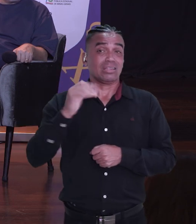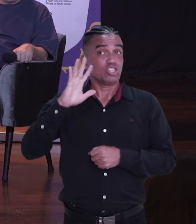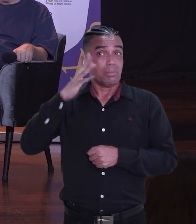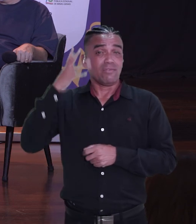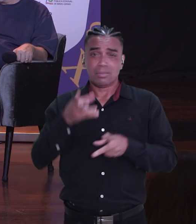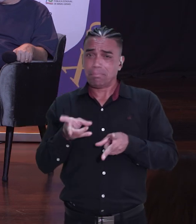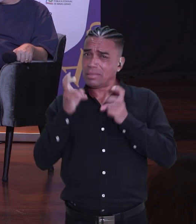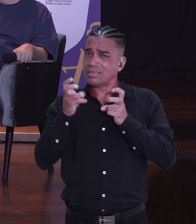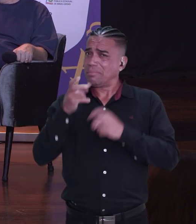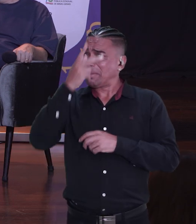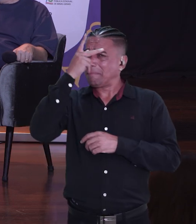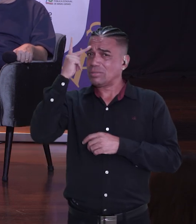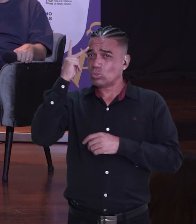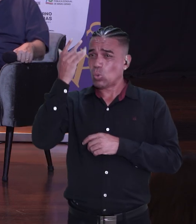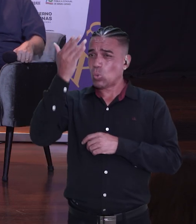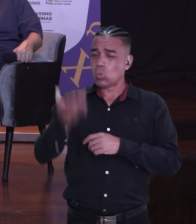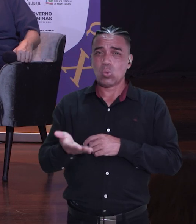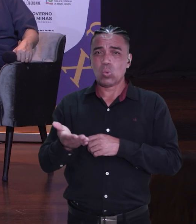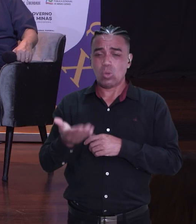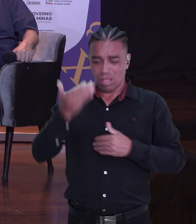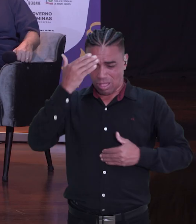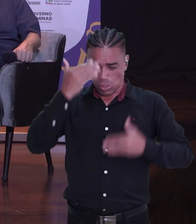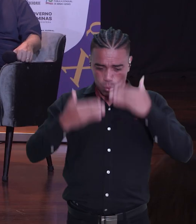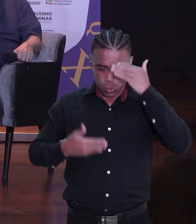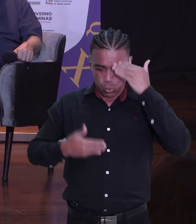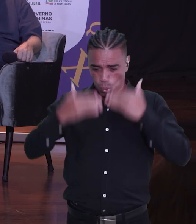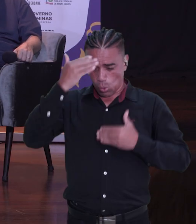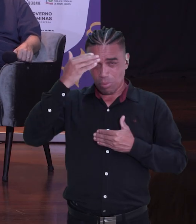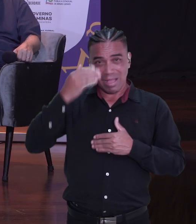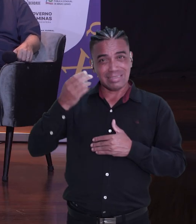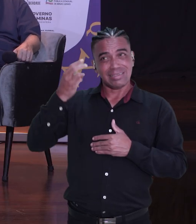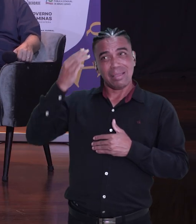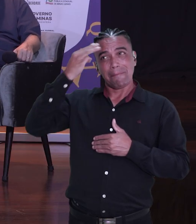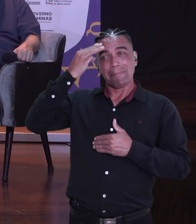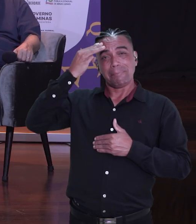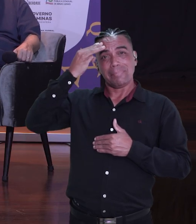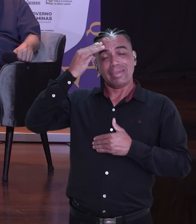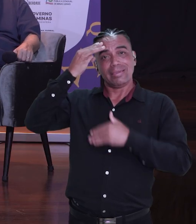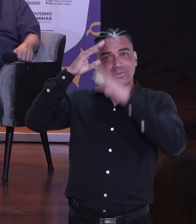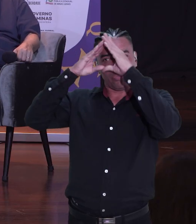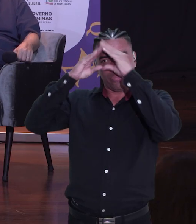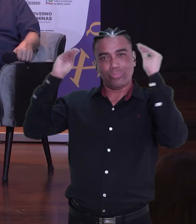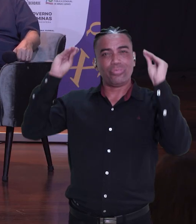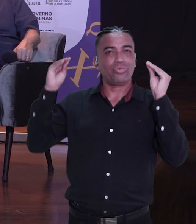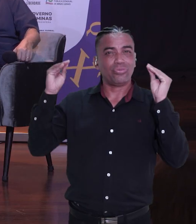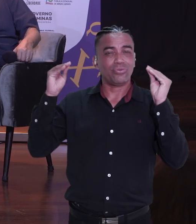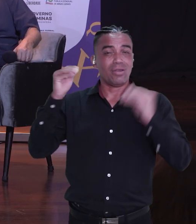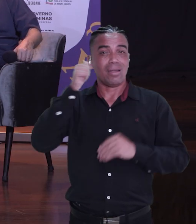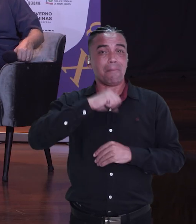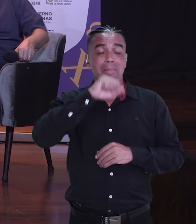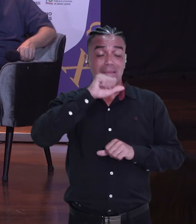vida, e, de repente, você percebe que aquela pessoa que está ali em corpo, mas não é mais aquela pessoa. Minha